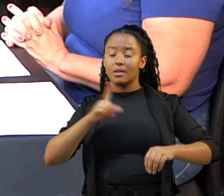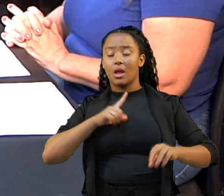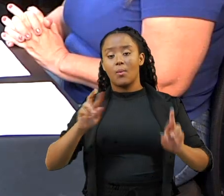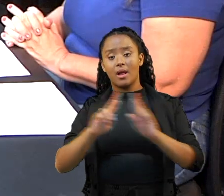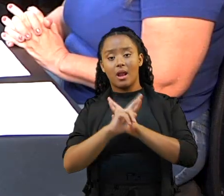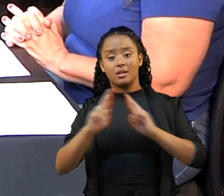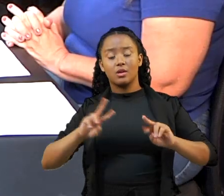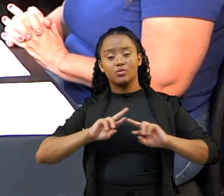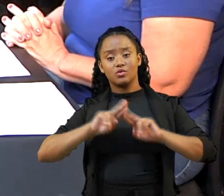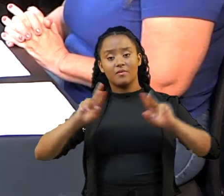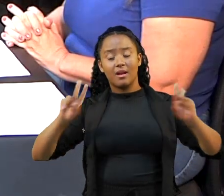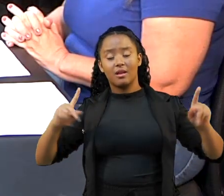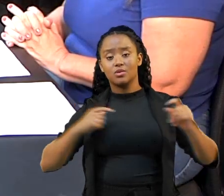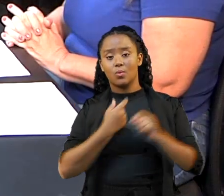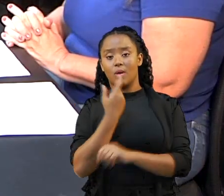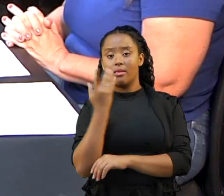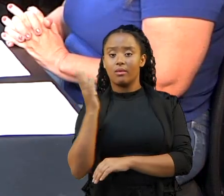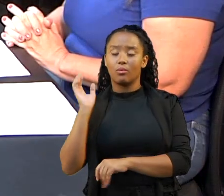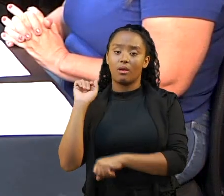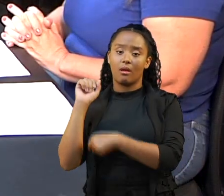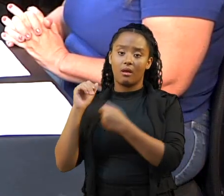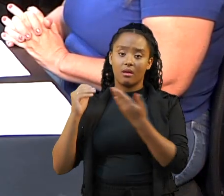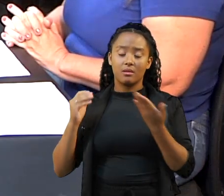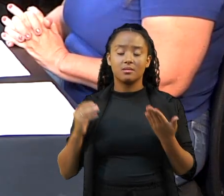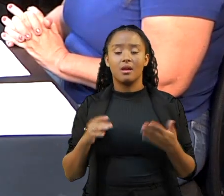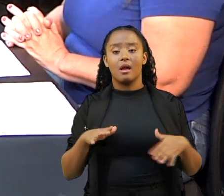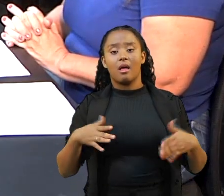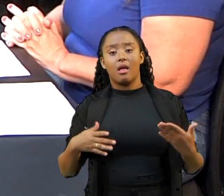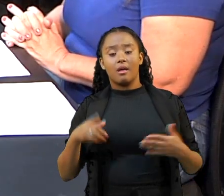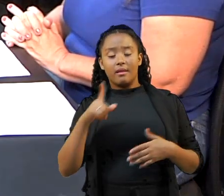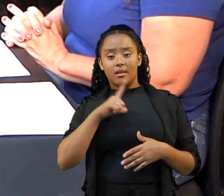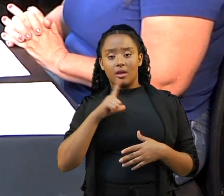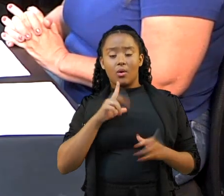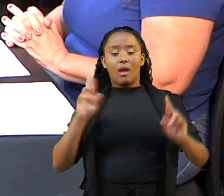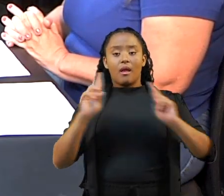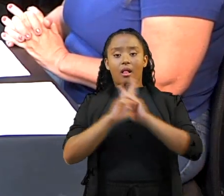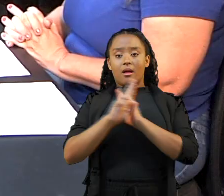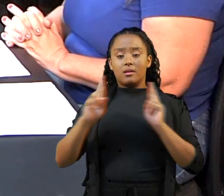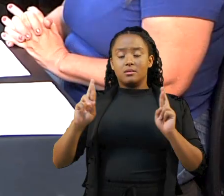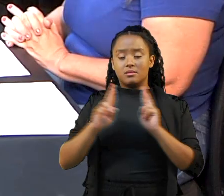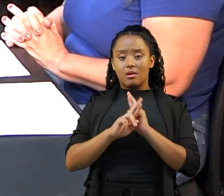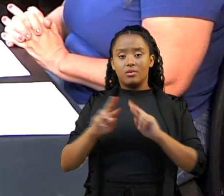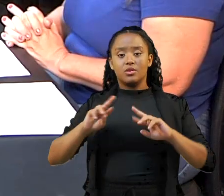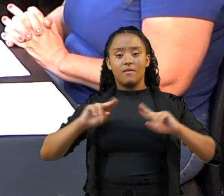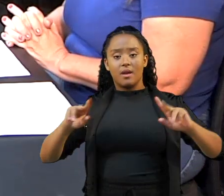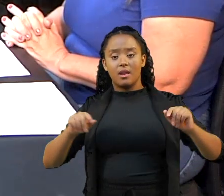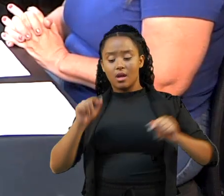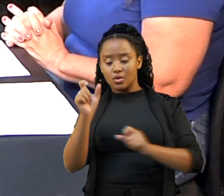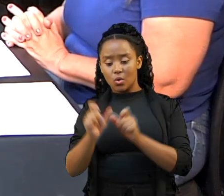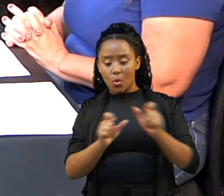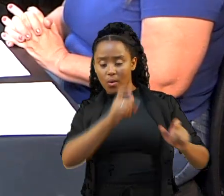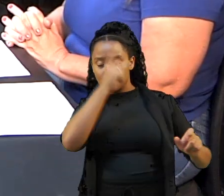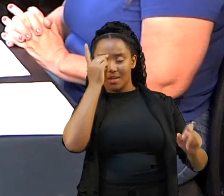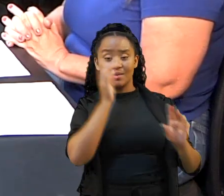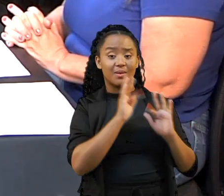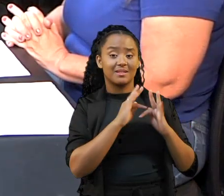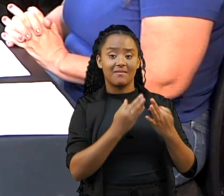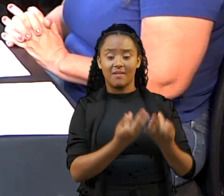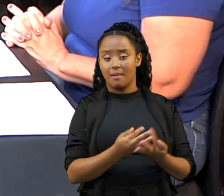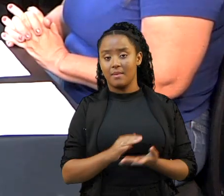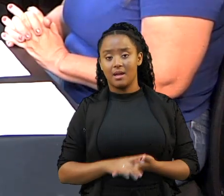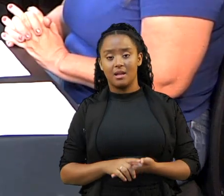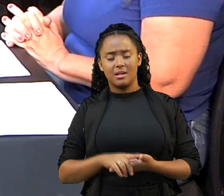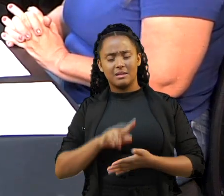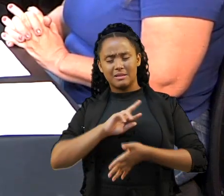uma relação diferente com a natureza, uma relação diferente com os seus parentes, né, com os seus cuidados.